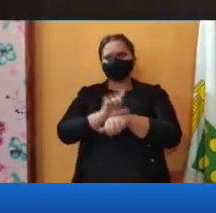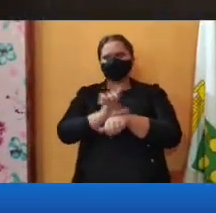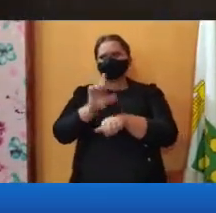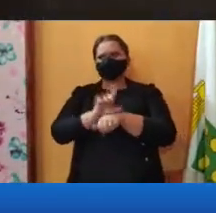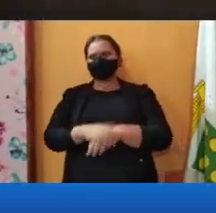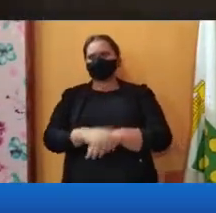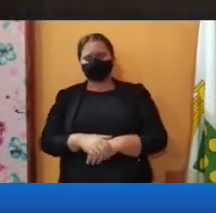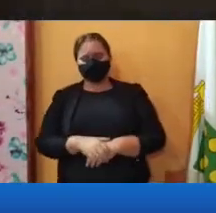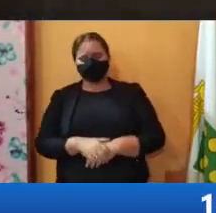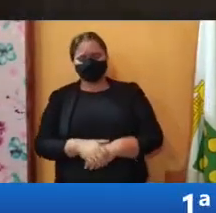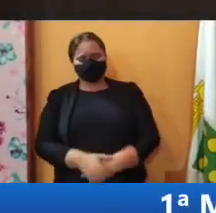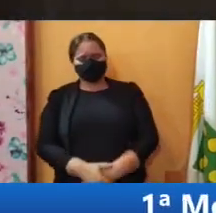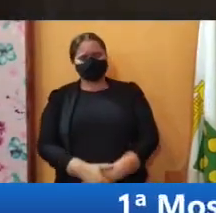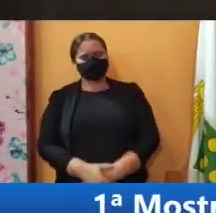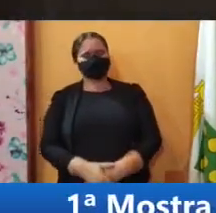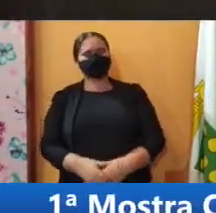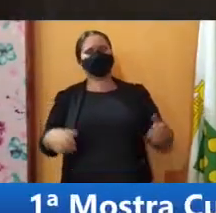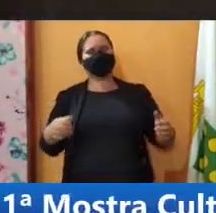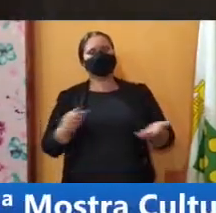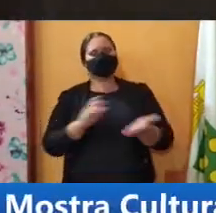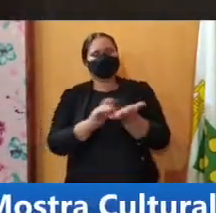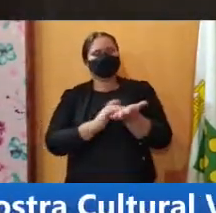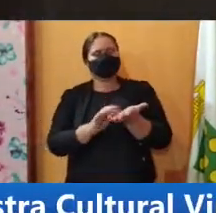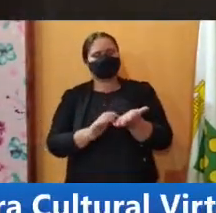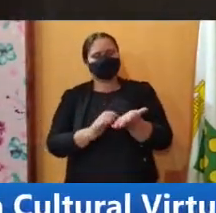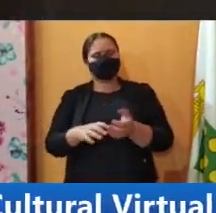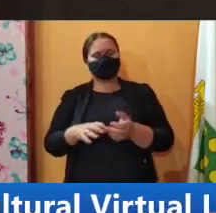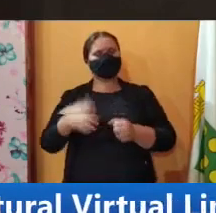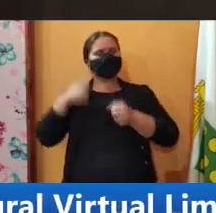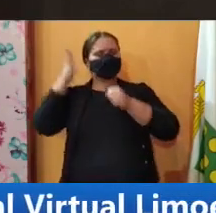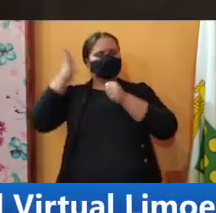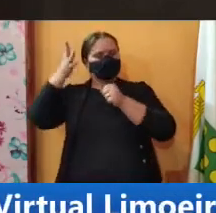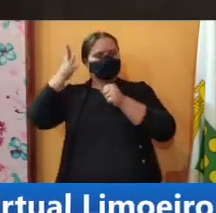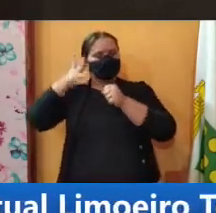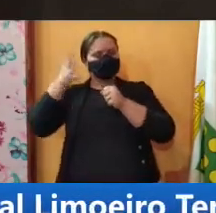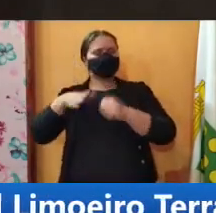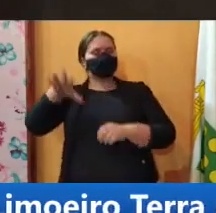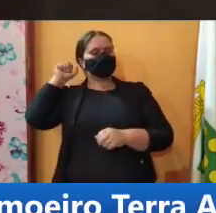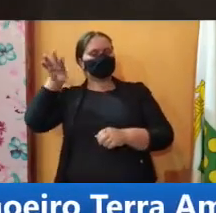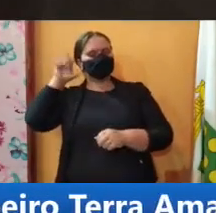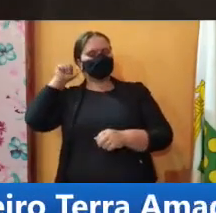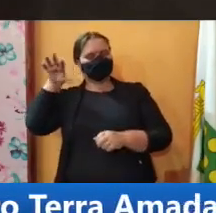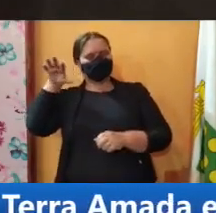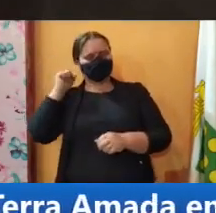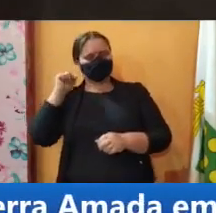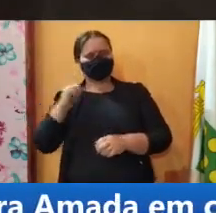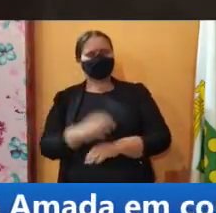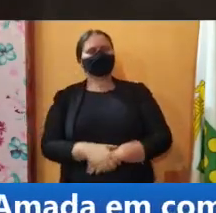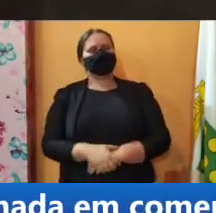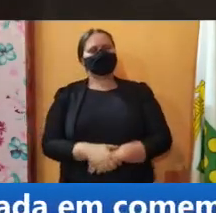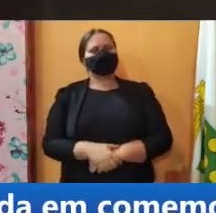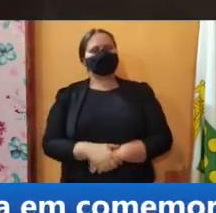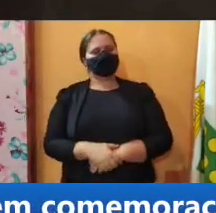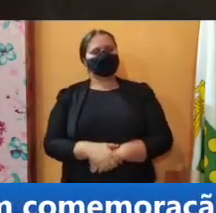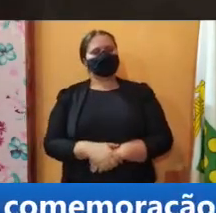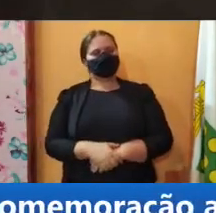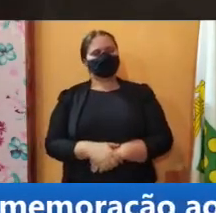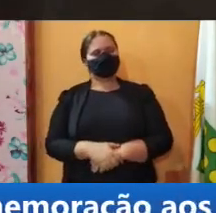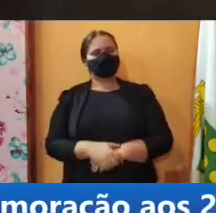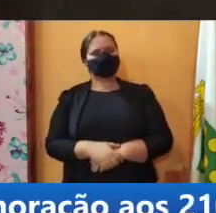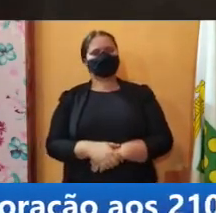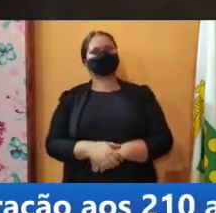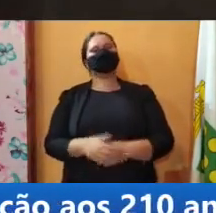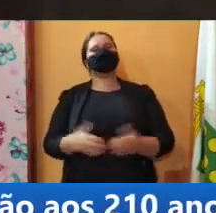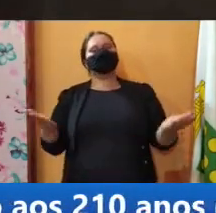secretário executivo de imprensa, Cadu Ferraz. Vamos ouvir as palavras do nosso anfitrião, né, que está à frente